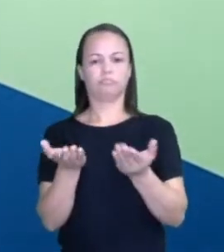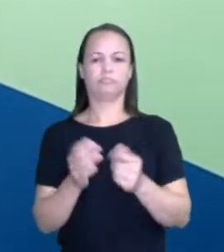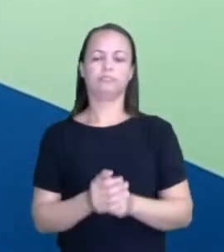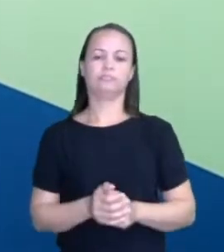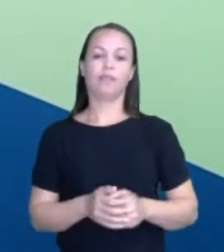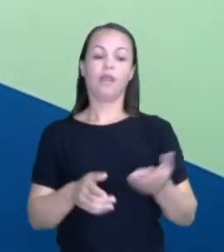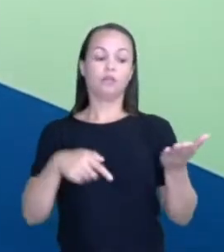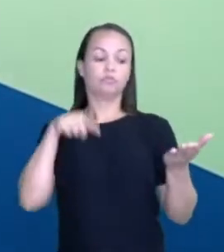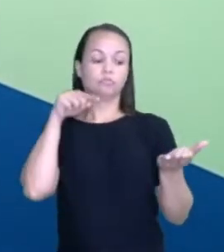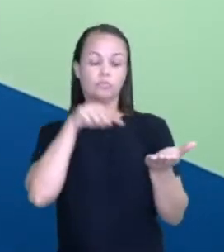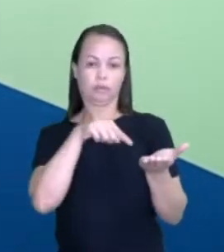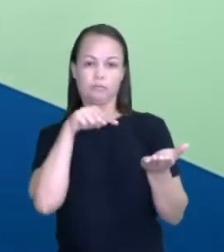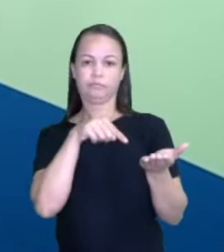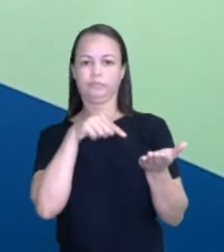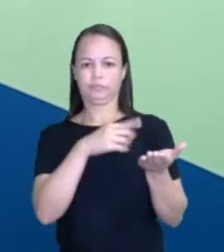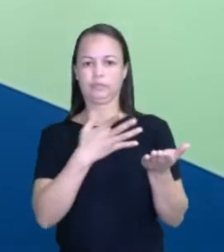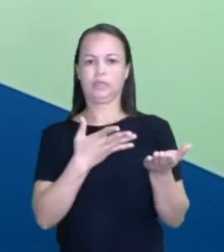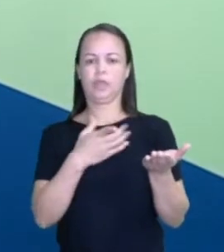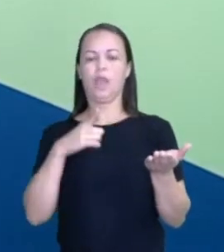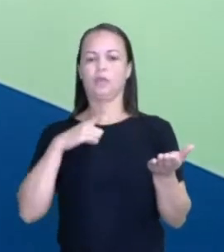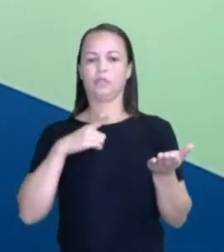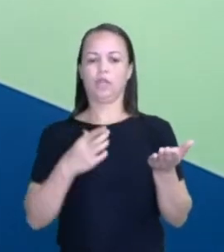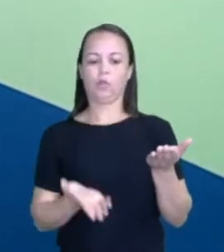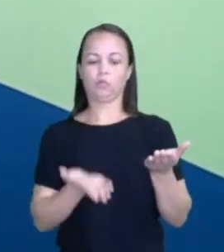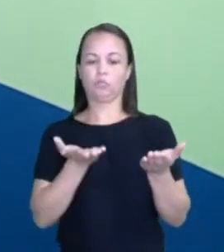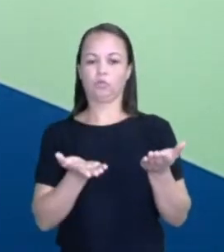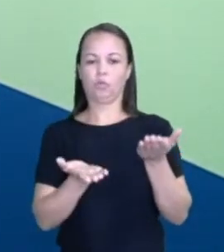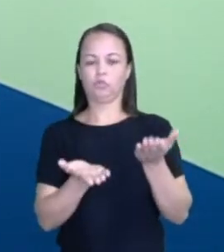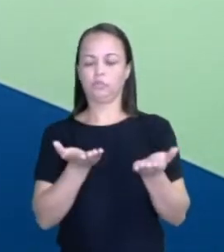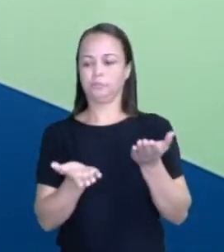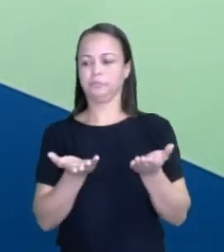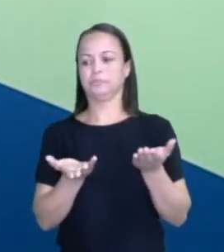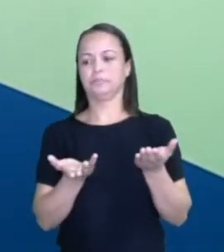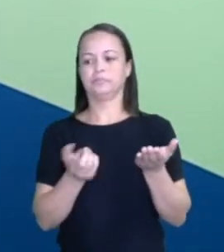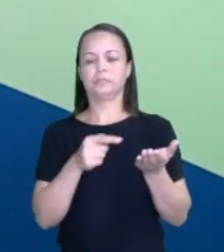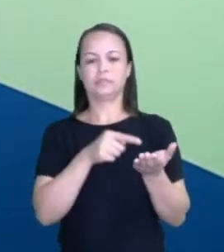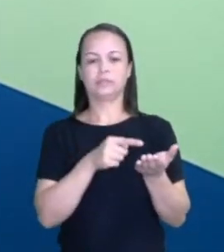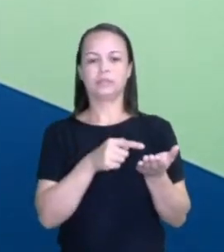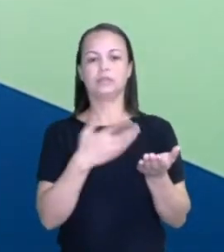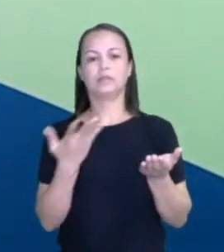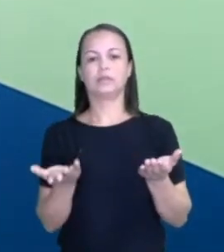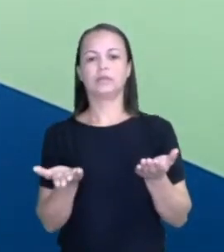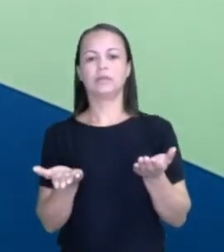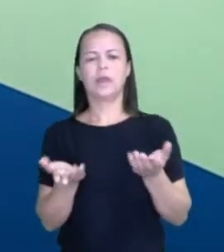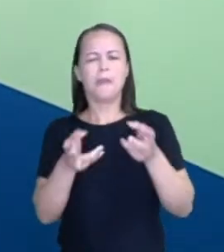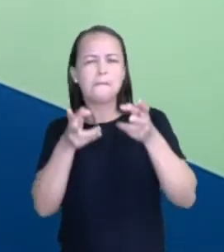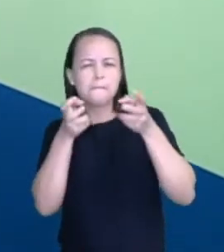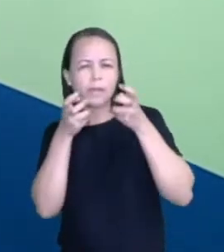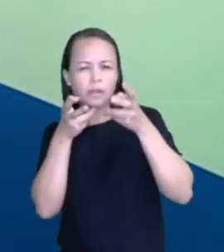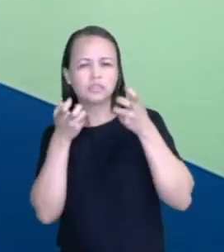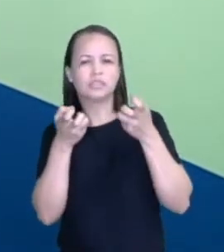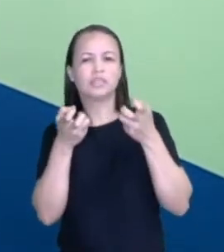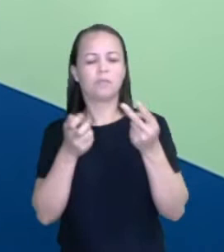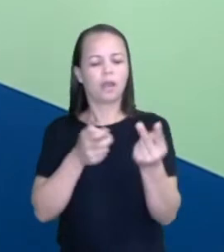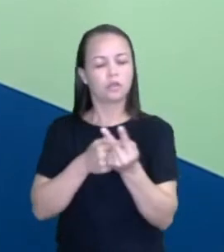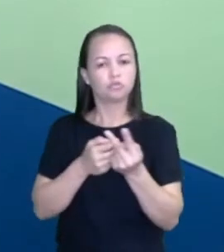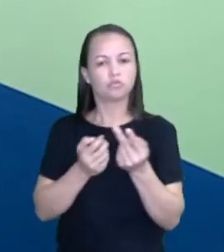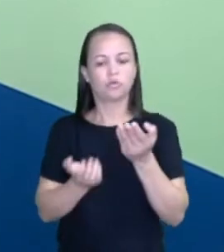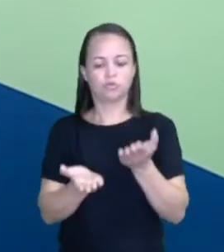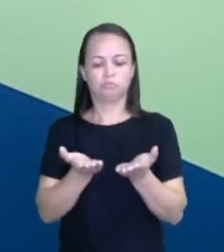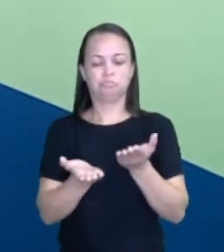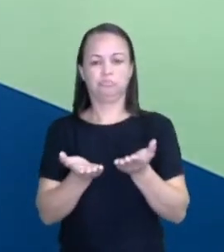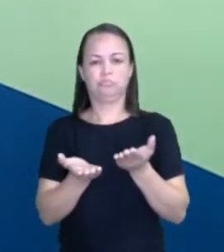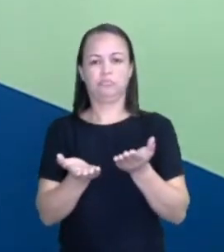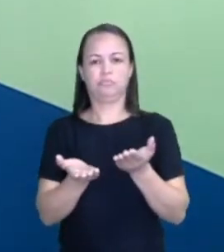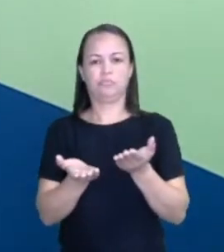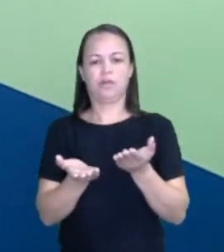esquerdo, aqui, eu tenho dois pezinhos, assim como do lado direito. E percebam que os dois pratos